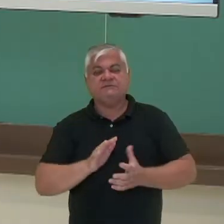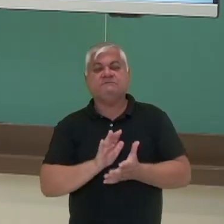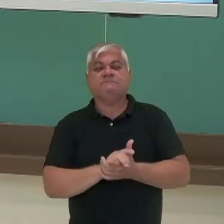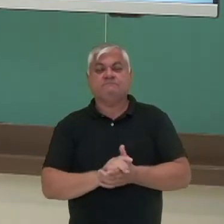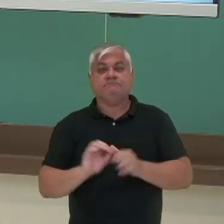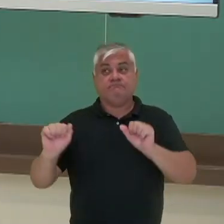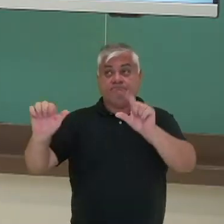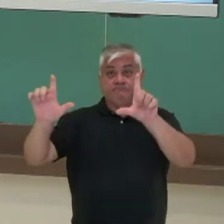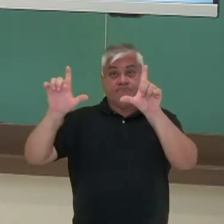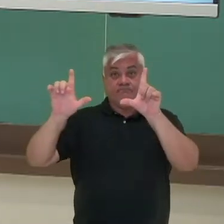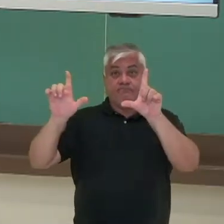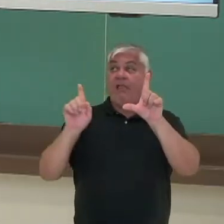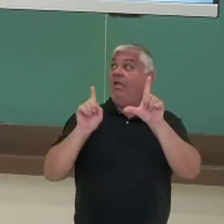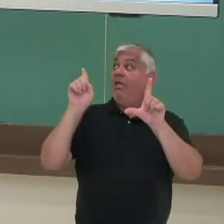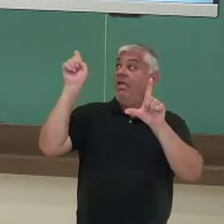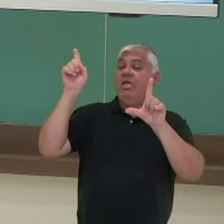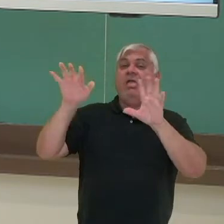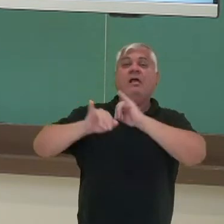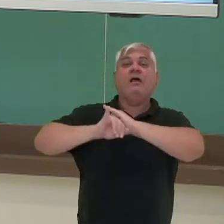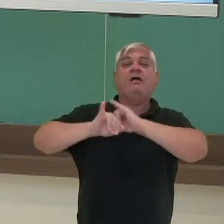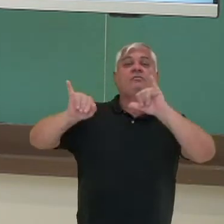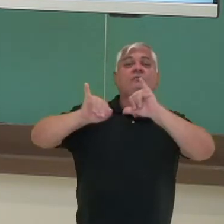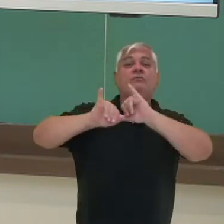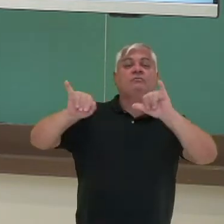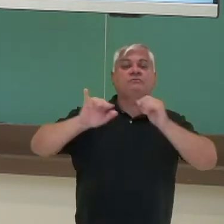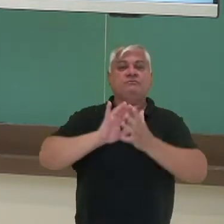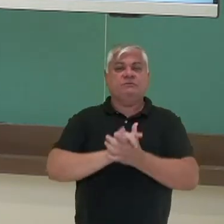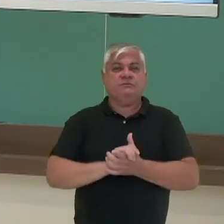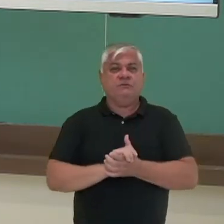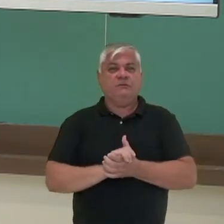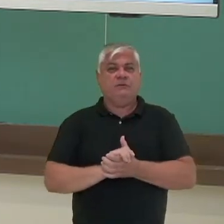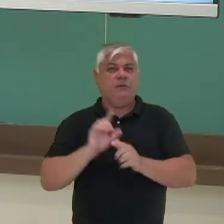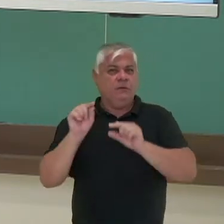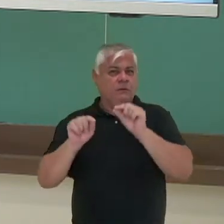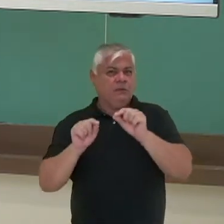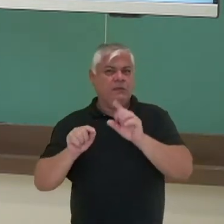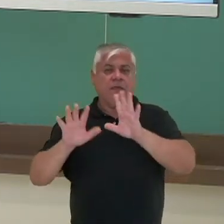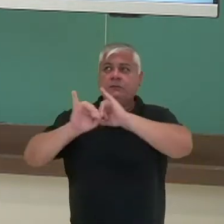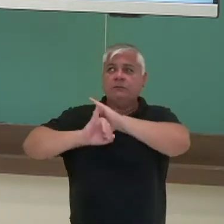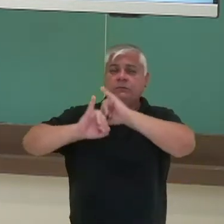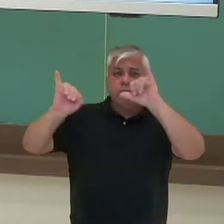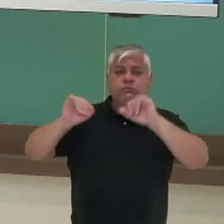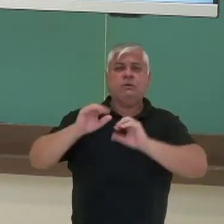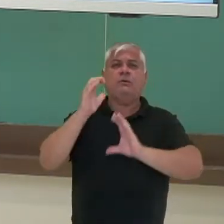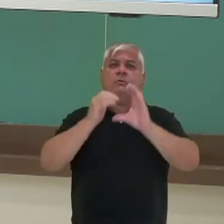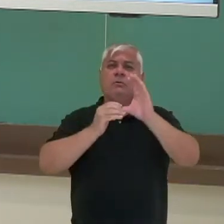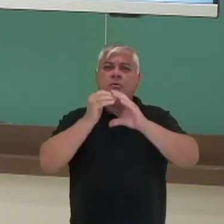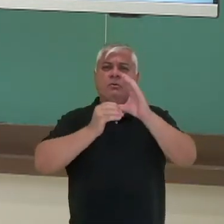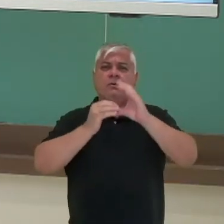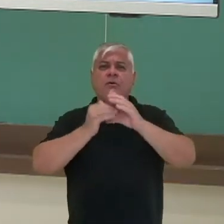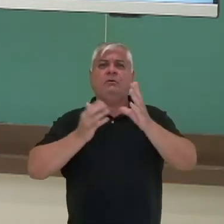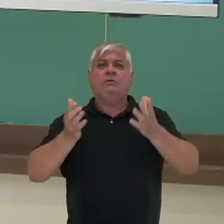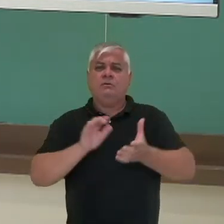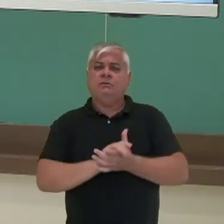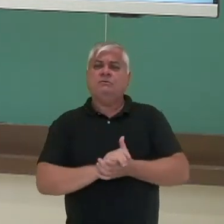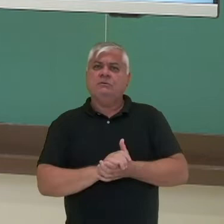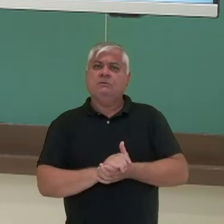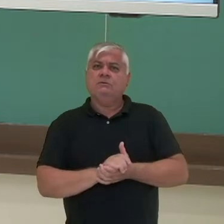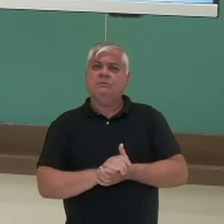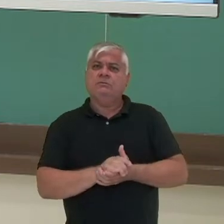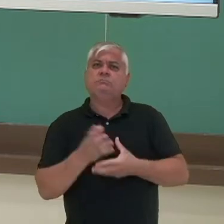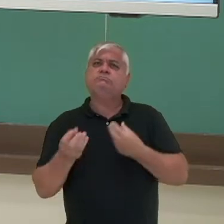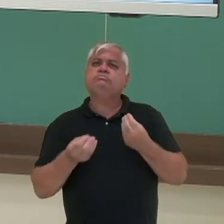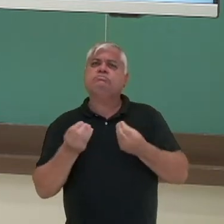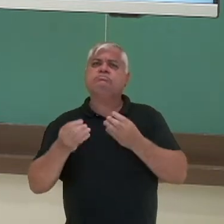temos um anúncio, né? Um cartaz que ele faz o anúncio justamente de um concurso, né? Concurso de